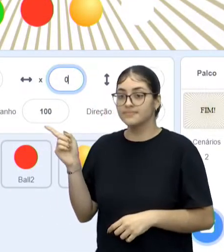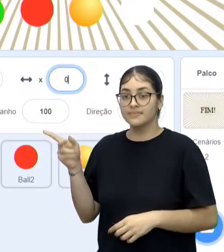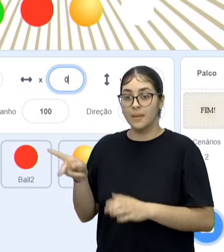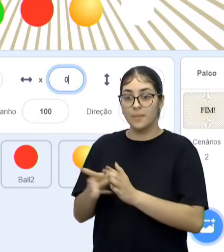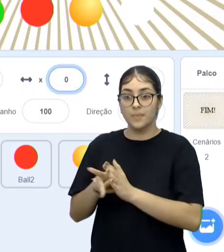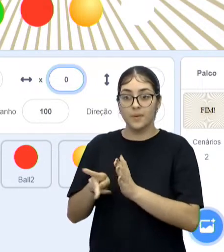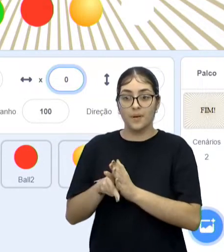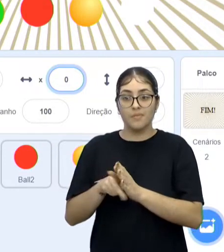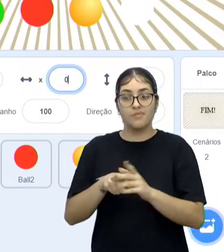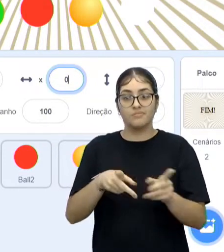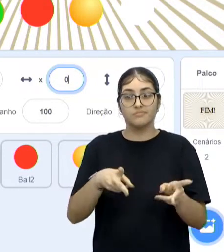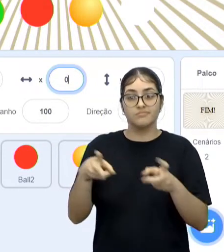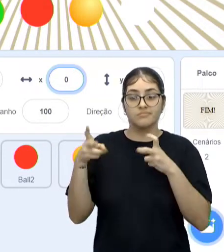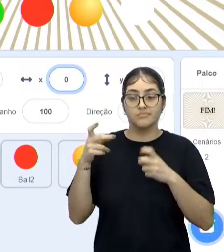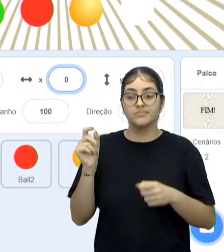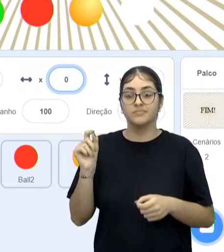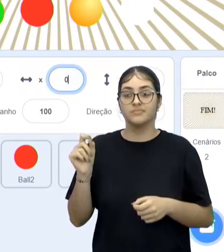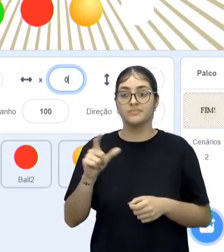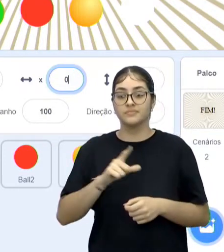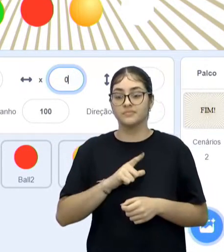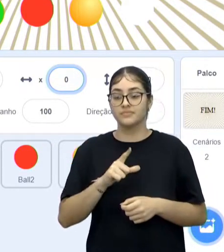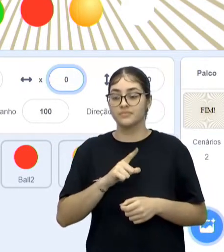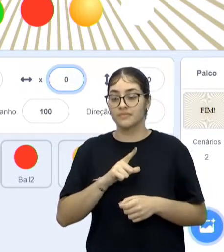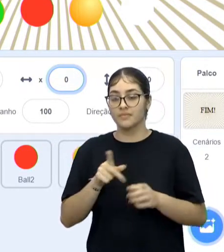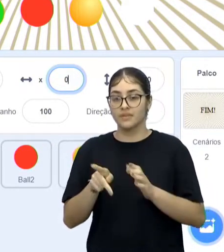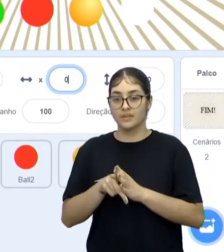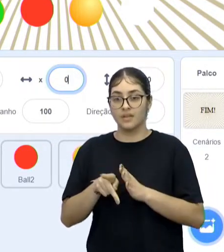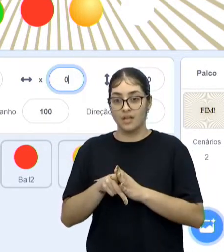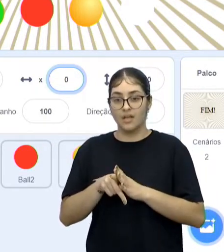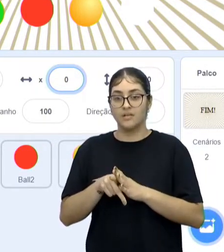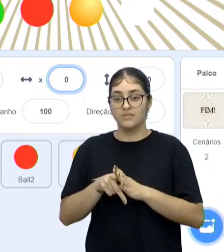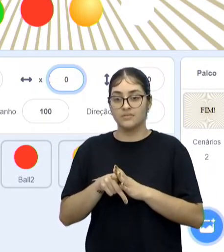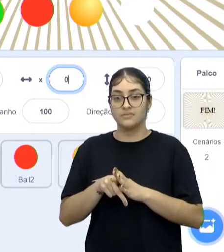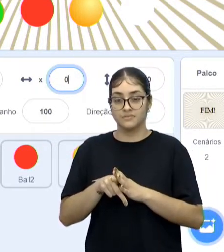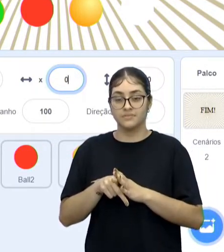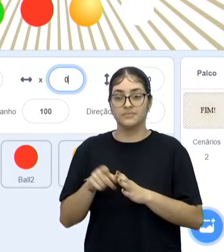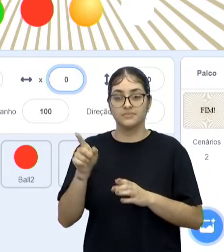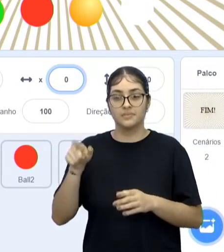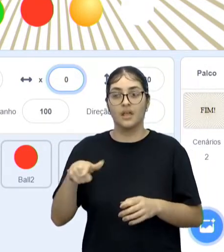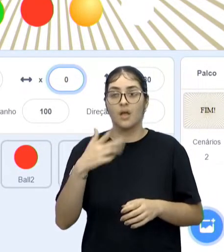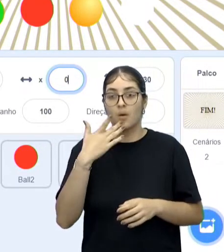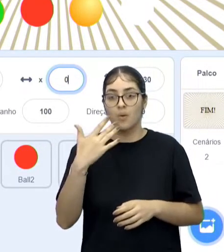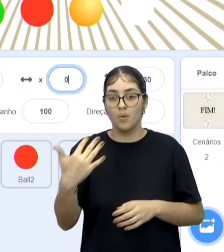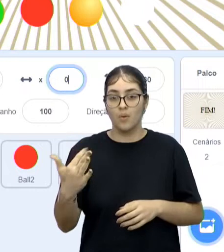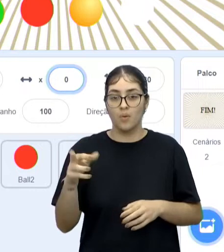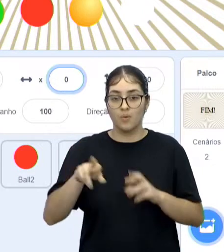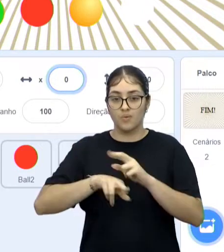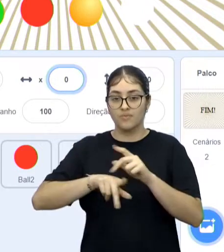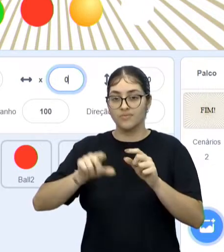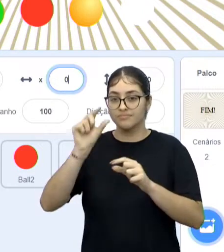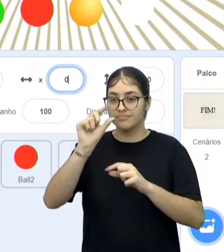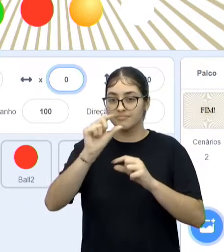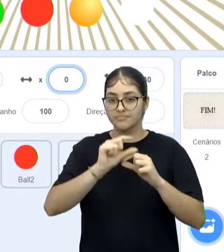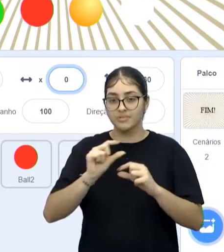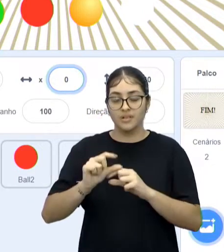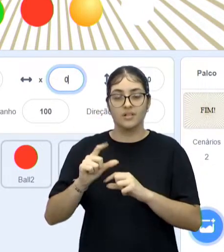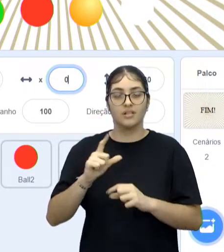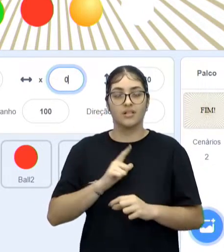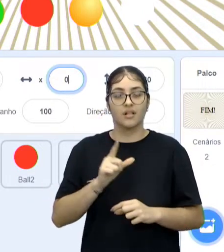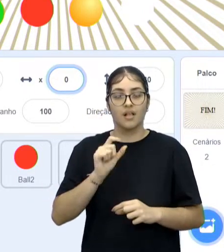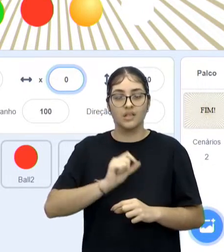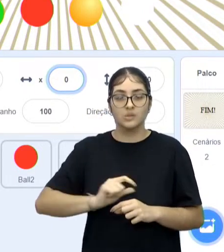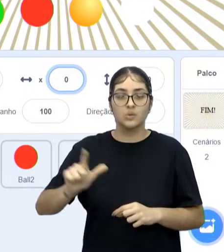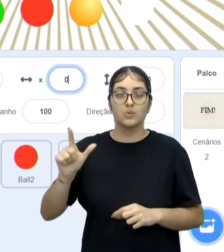própria tela, percebam que existem bloquinhos aqui, né? Que eles são coloridos. Tem bloquinhos azuis, tem